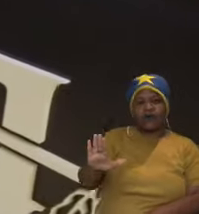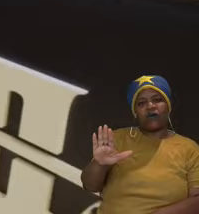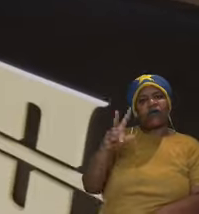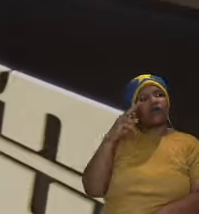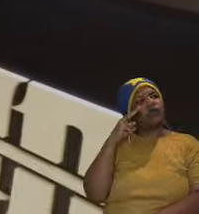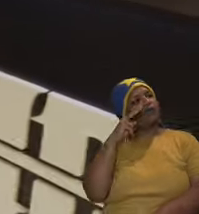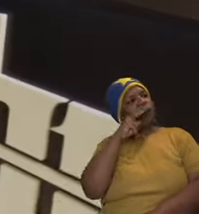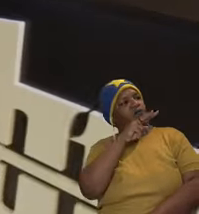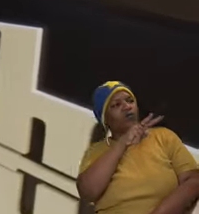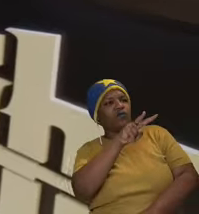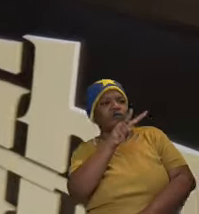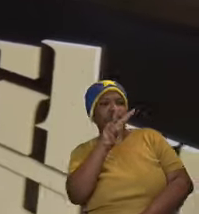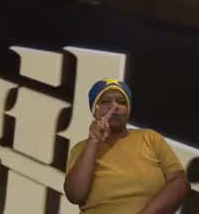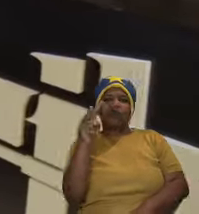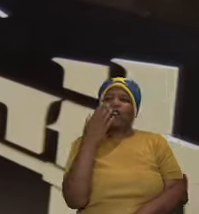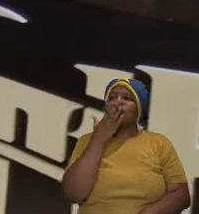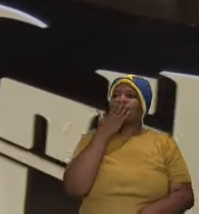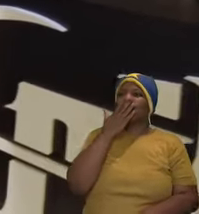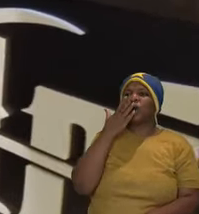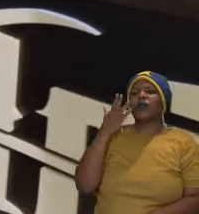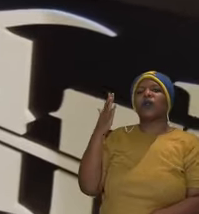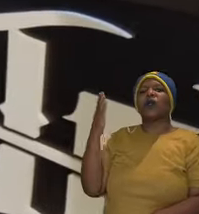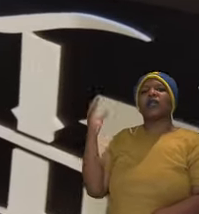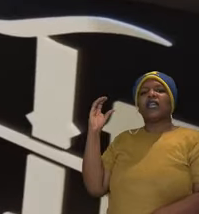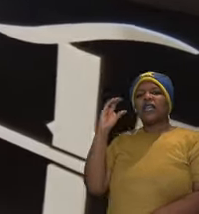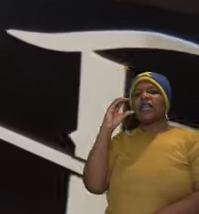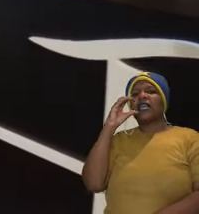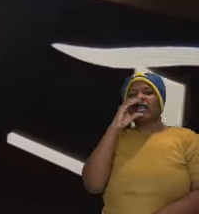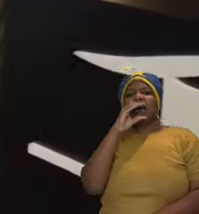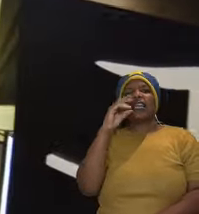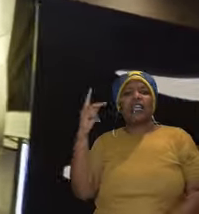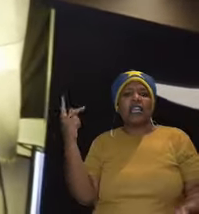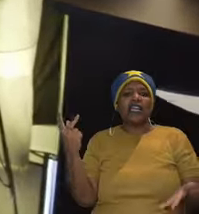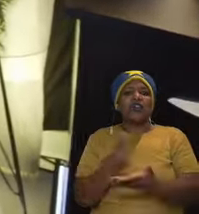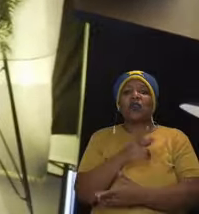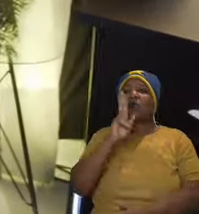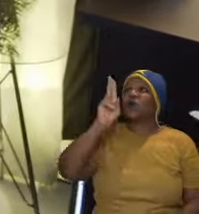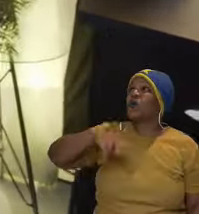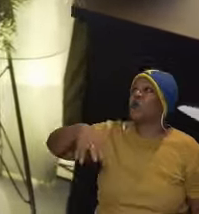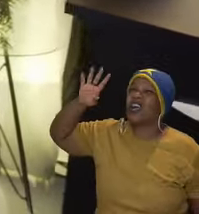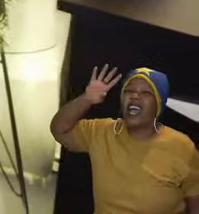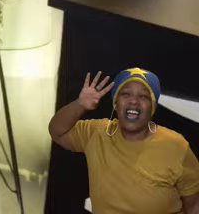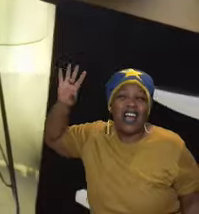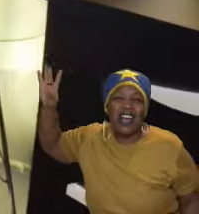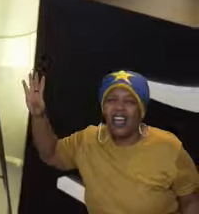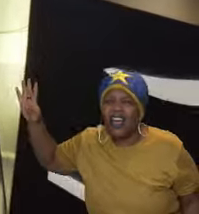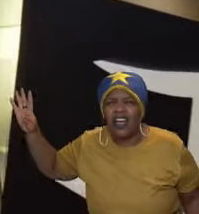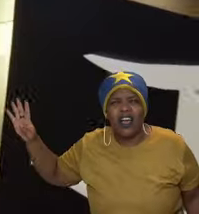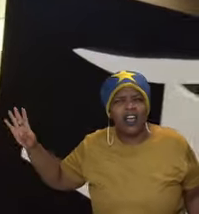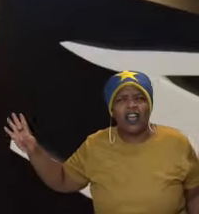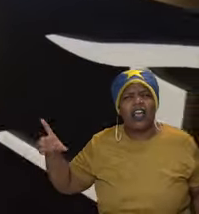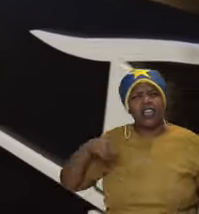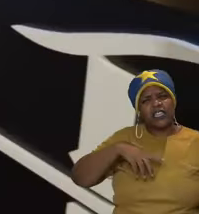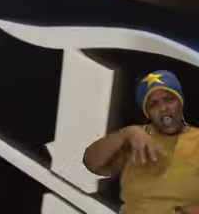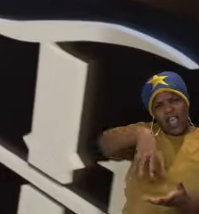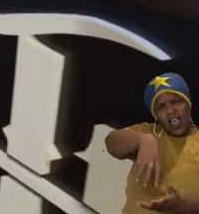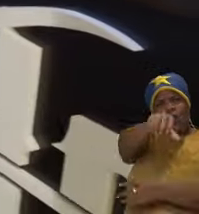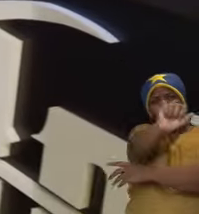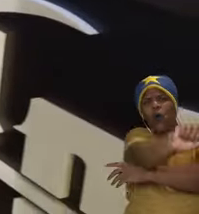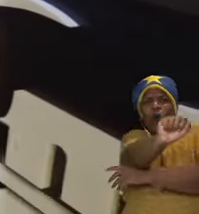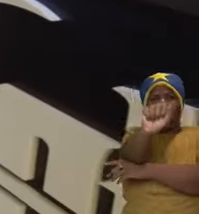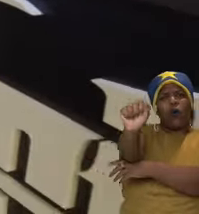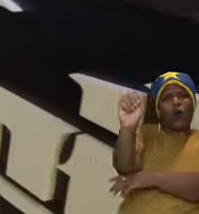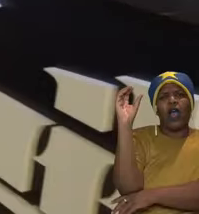cor. Nesse gueto do caos, do calor. Realizar o que nem sonhou. E pilotar os carros mais